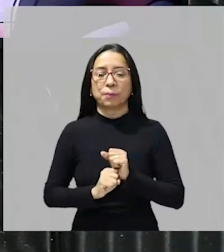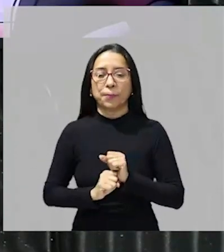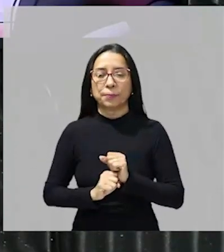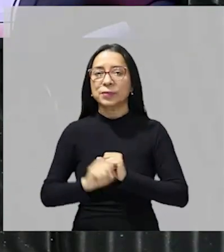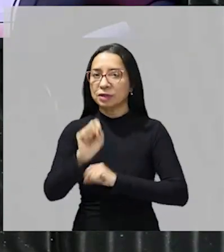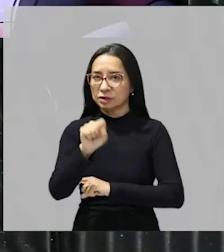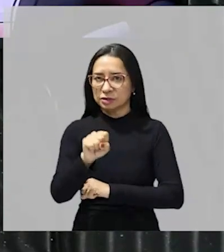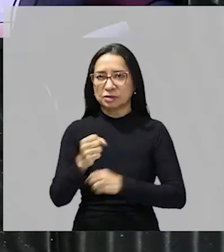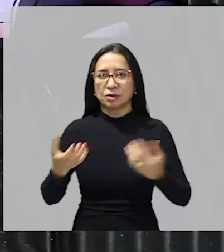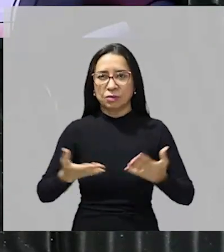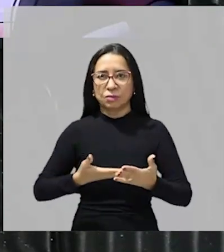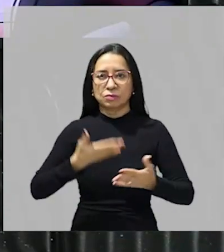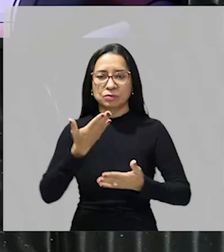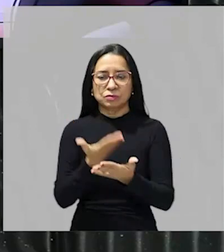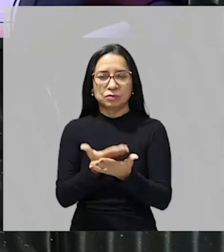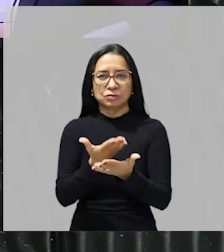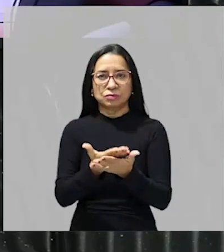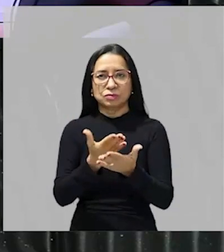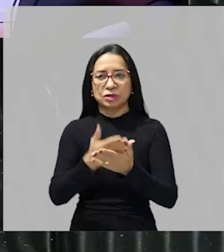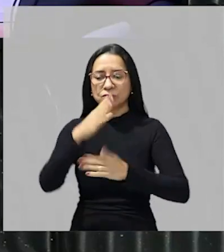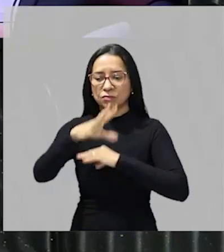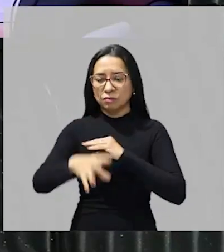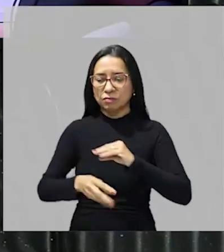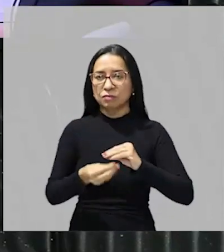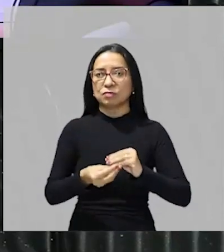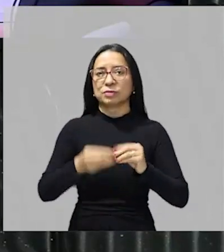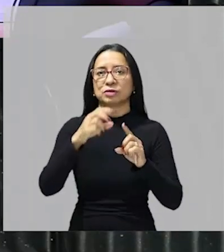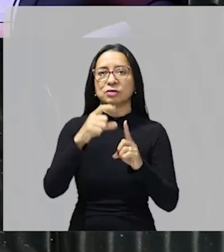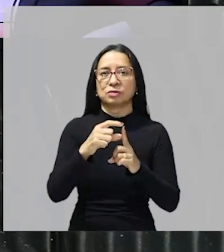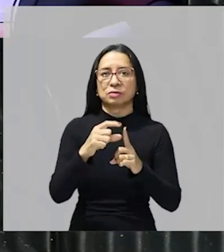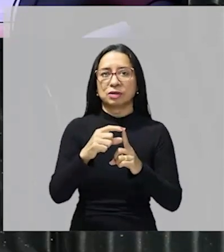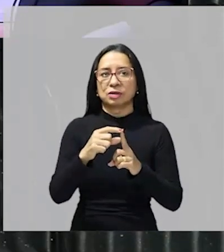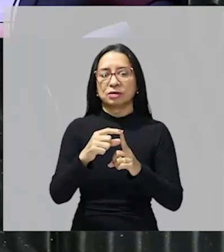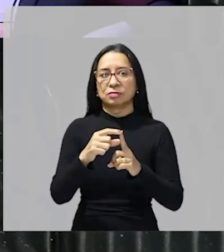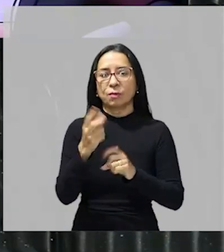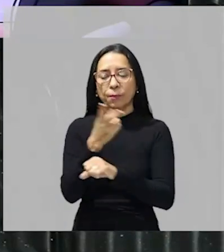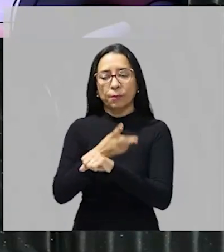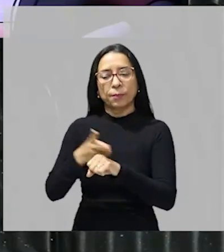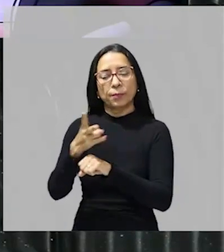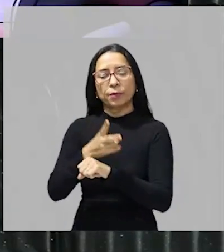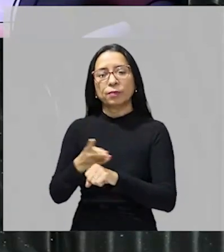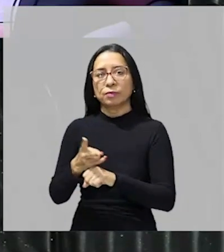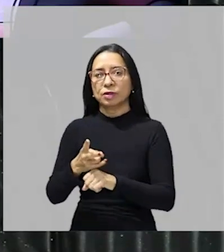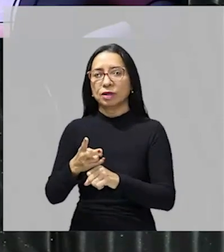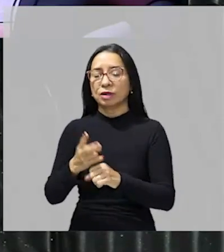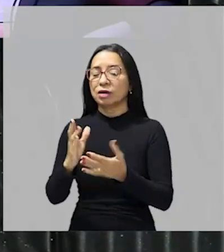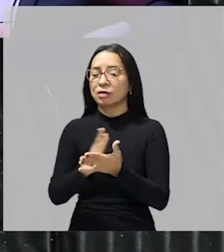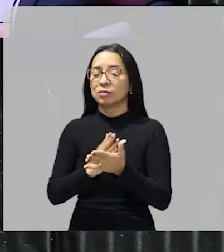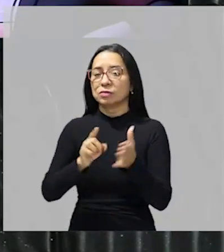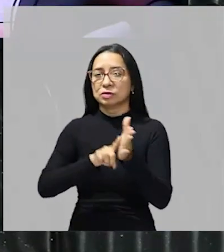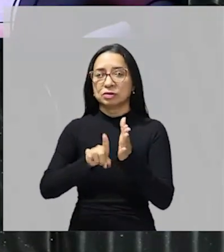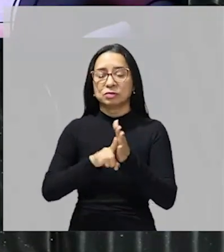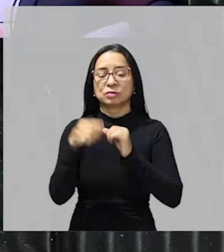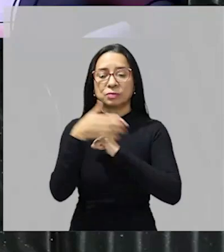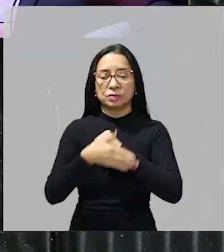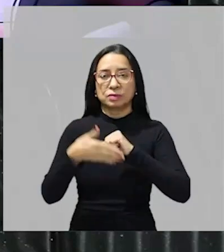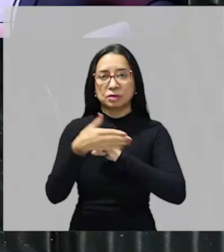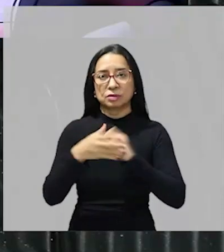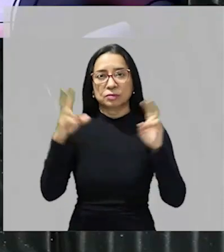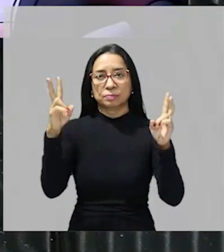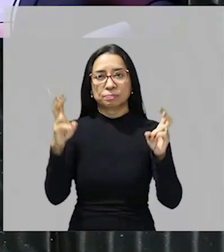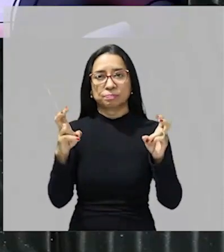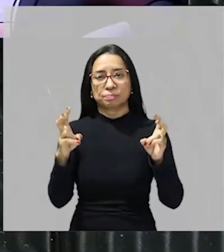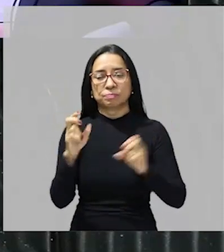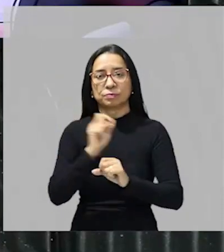hoje nós vamos falar de formação de palavras, tá? Então a gente foi buscar algumas questões baseadas nessa